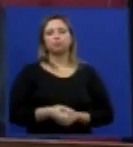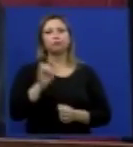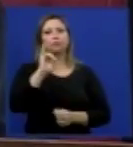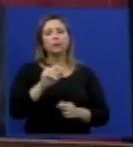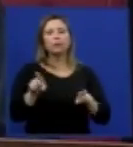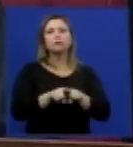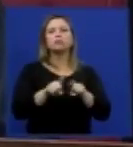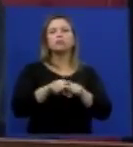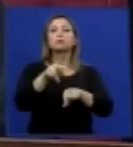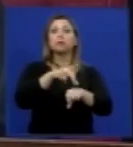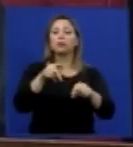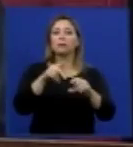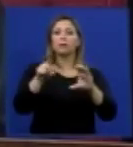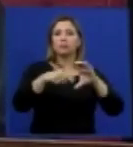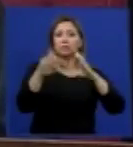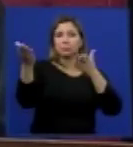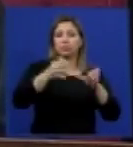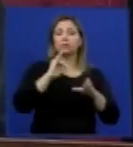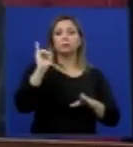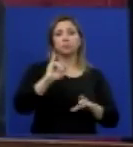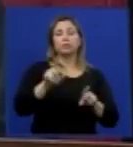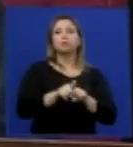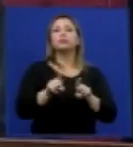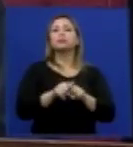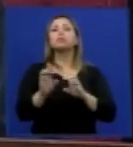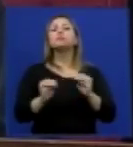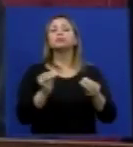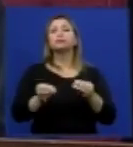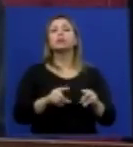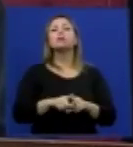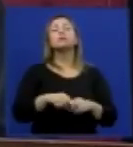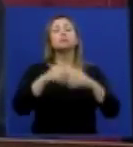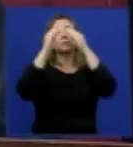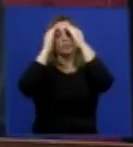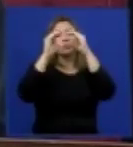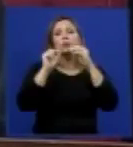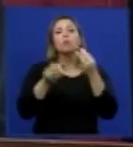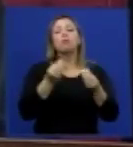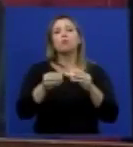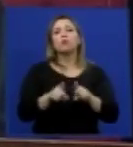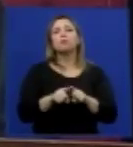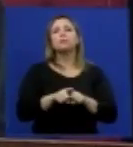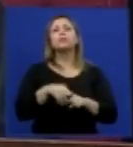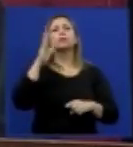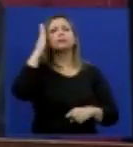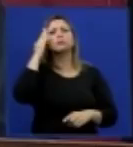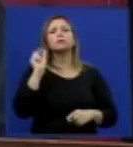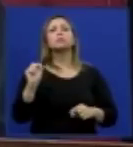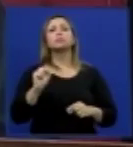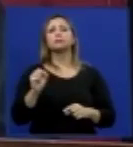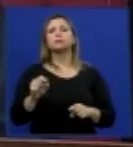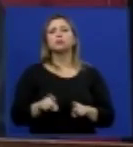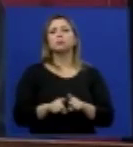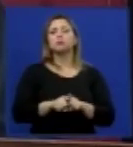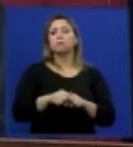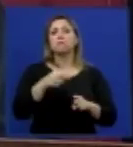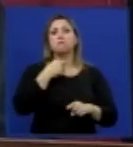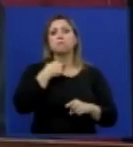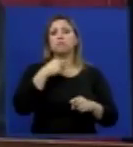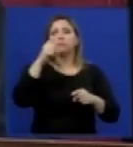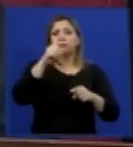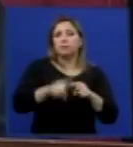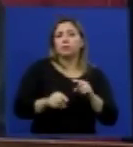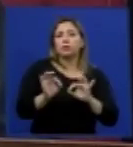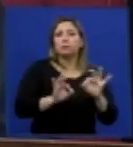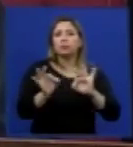Merece destaque ainda a portaria CSEX número 8, de 2000, que previu que não será deferida a licença de importação